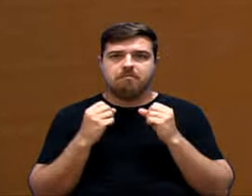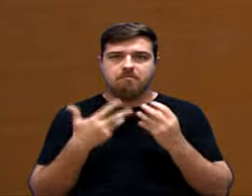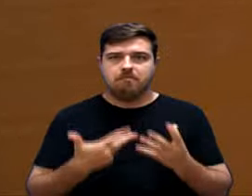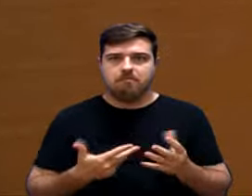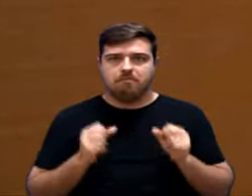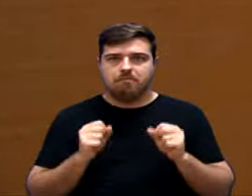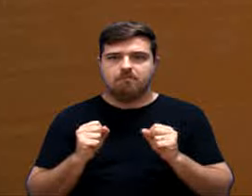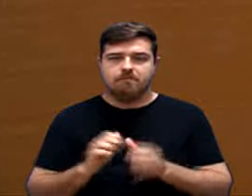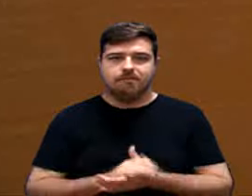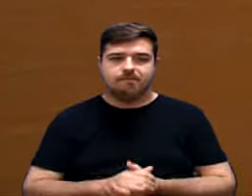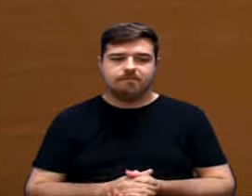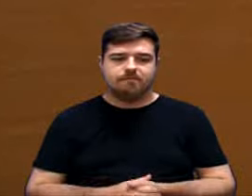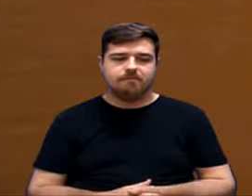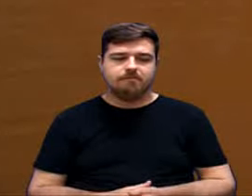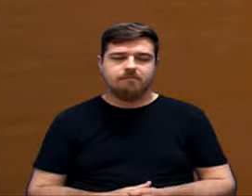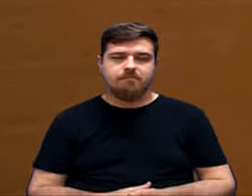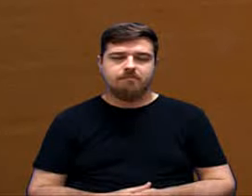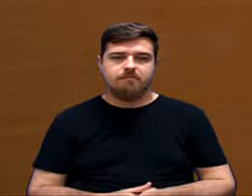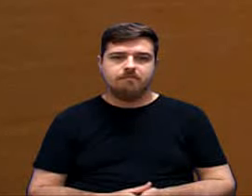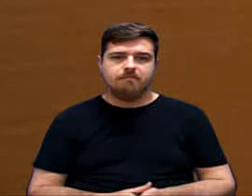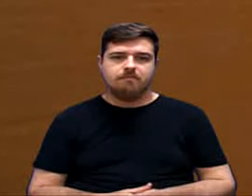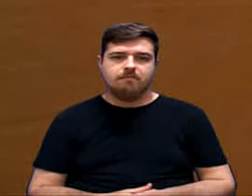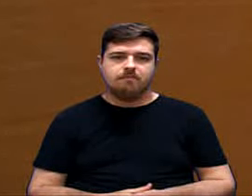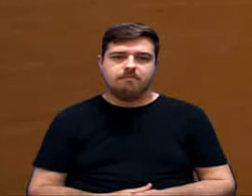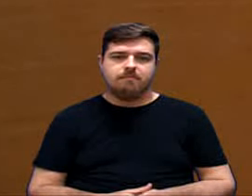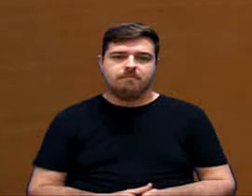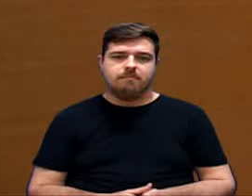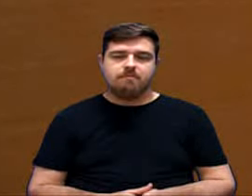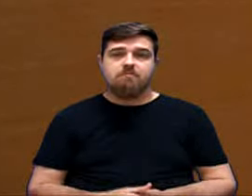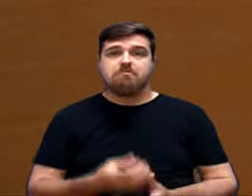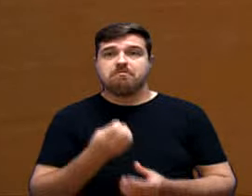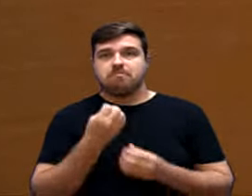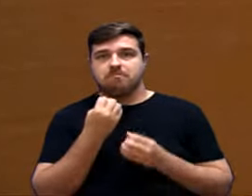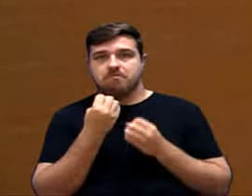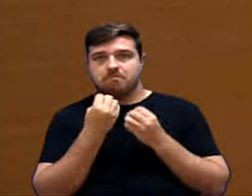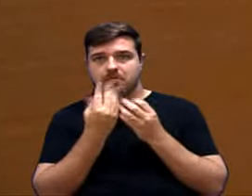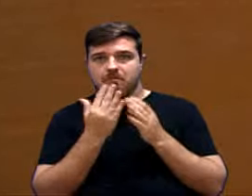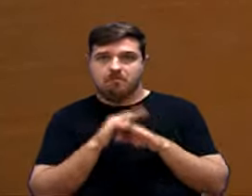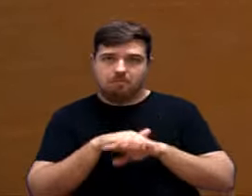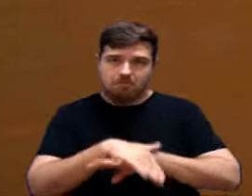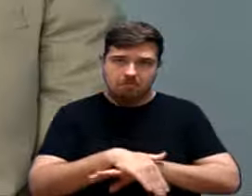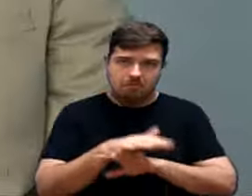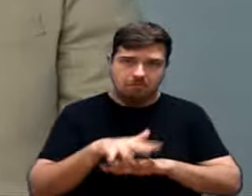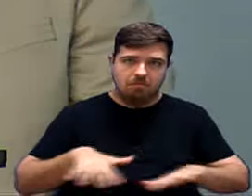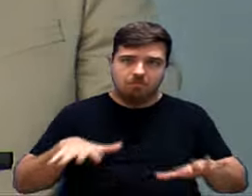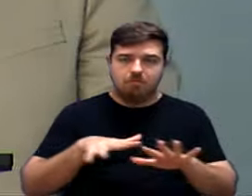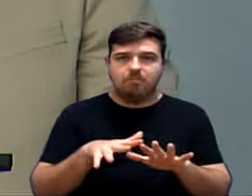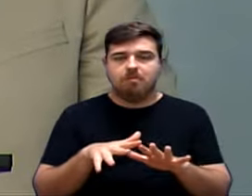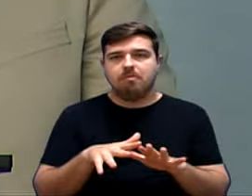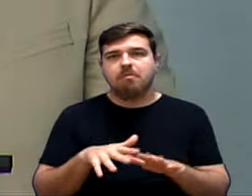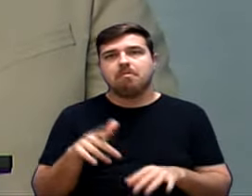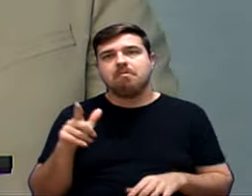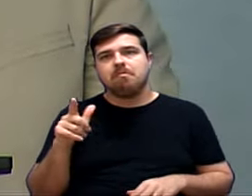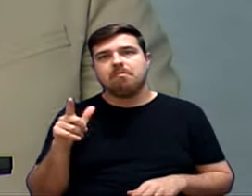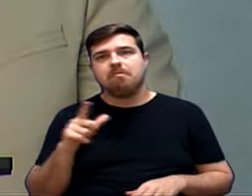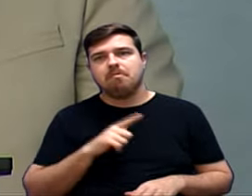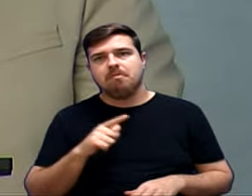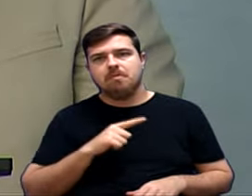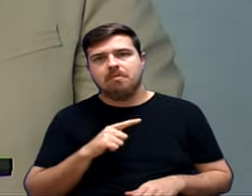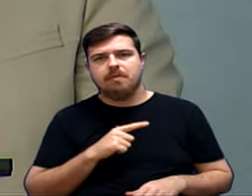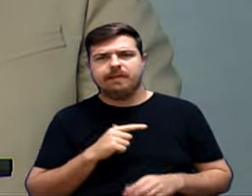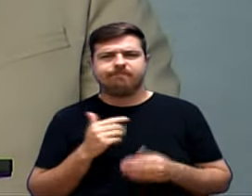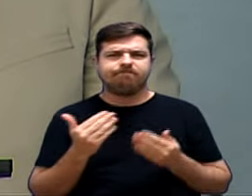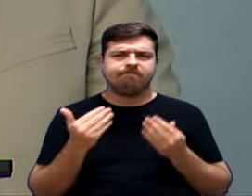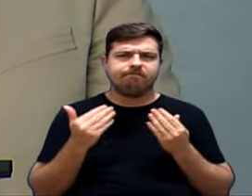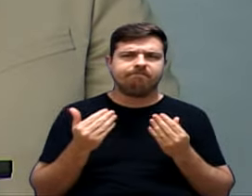pode S Boa noite Boa noite a todos tem uma uma dúvida que